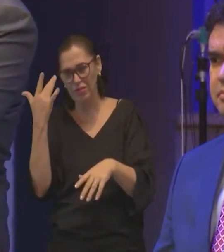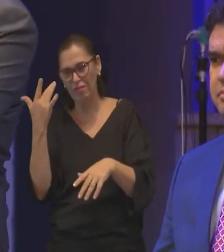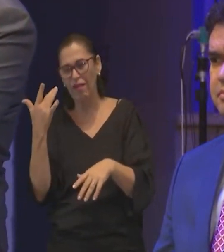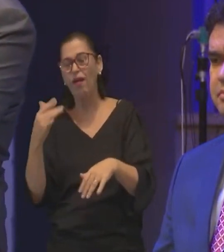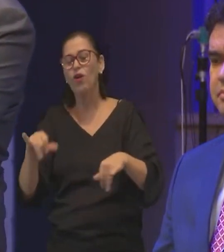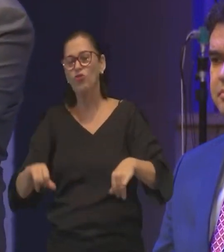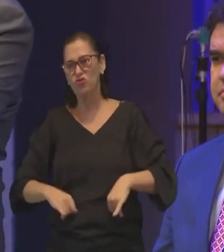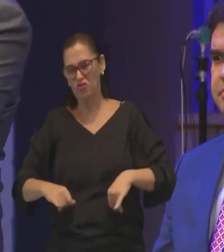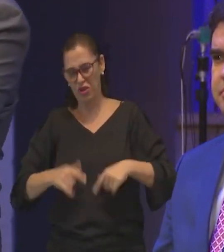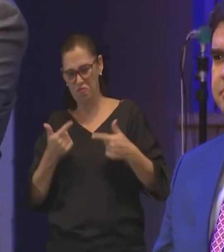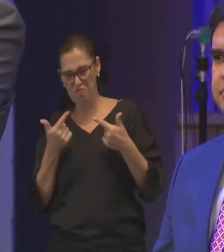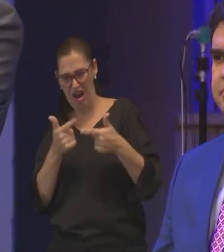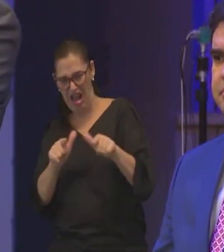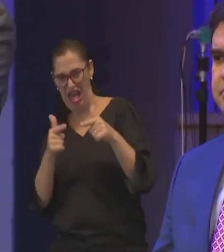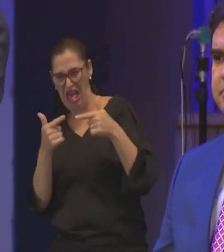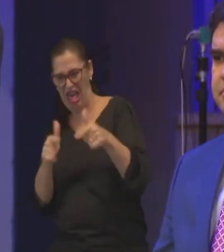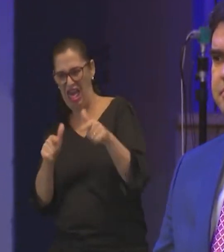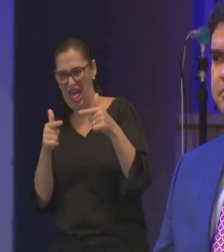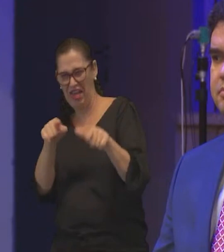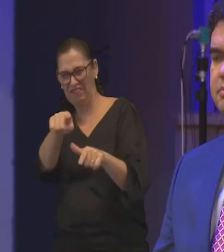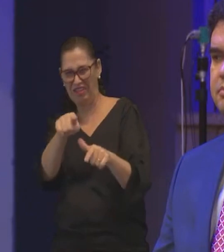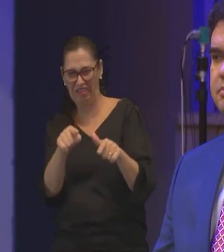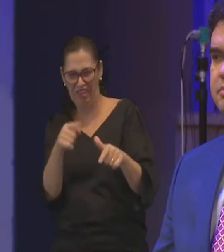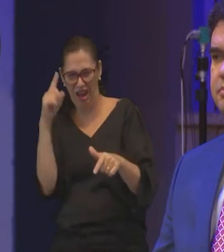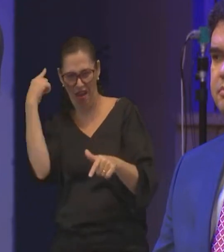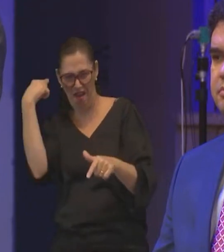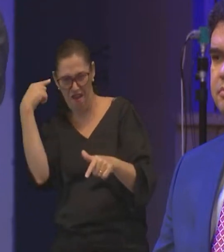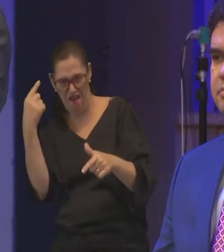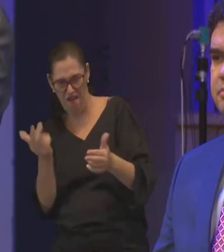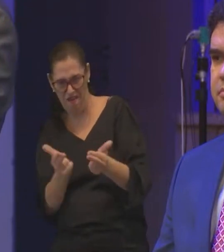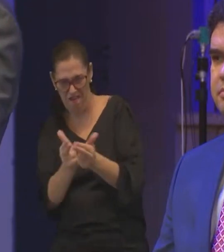sofreu deboche, escárnio e zombaria.